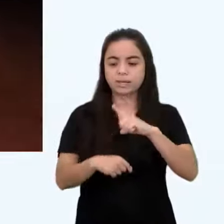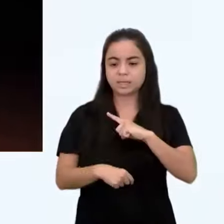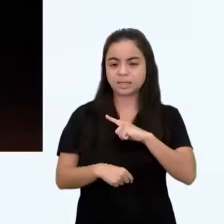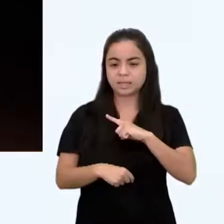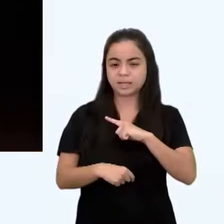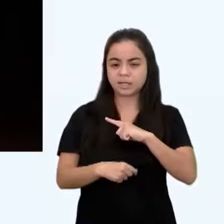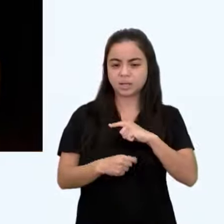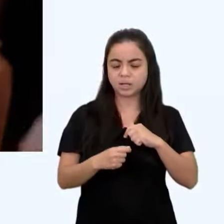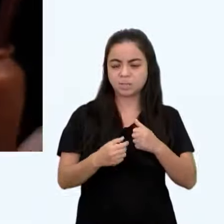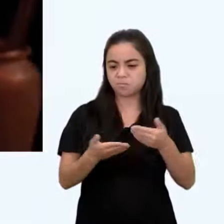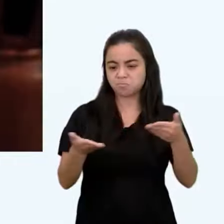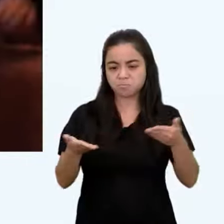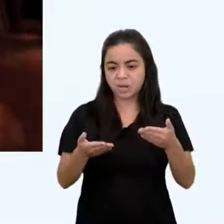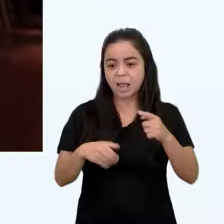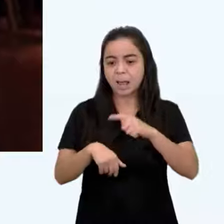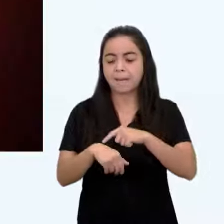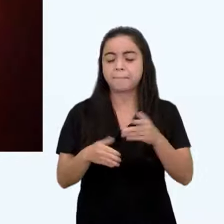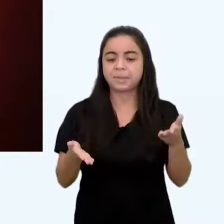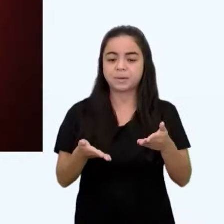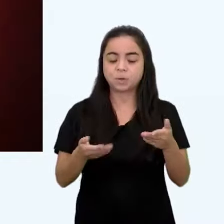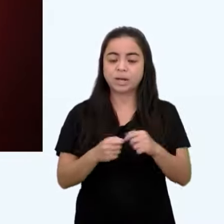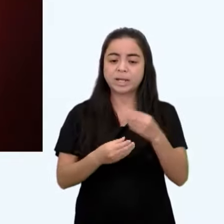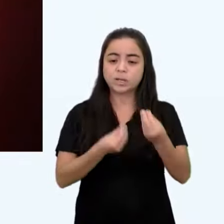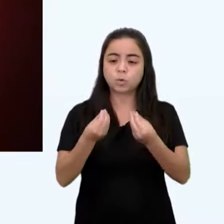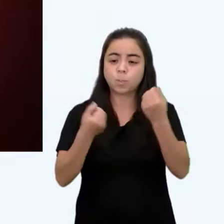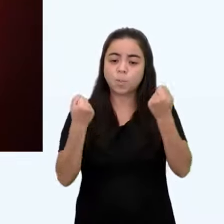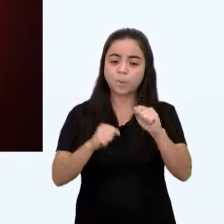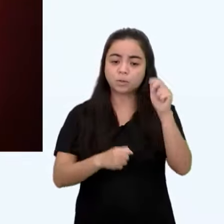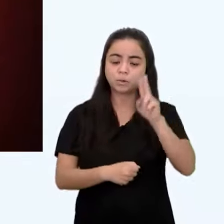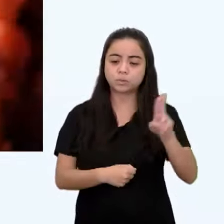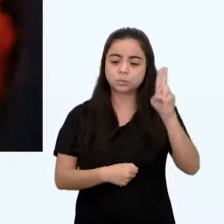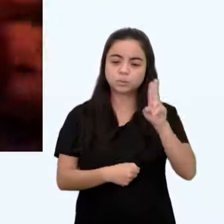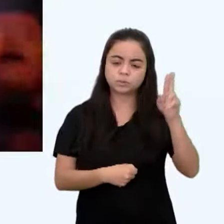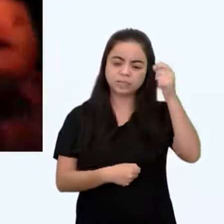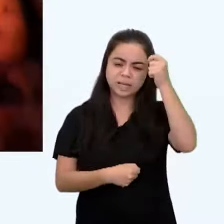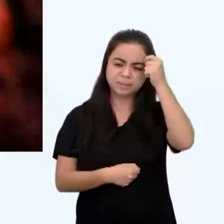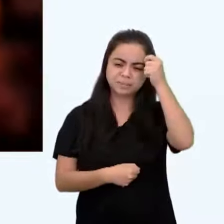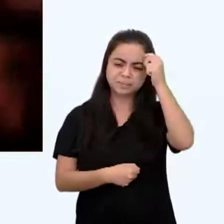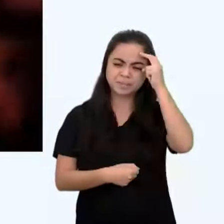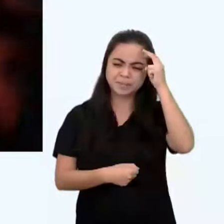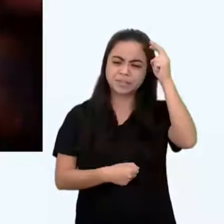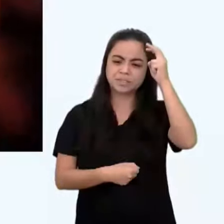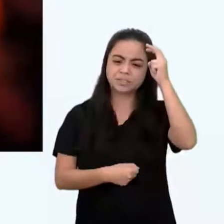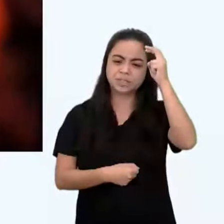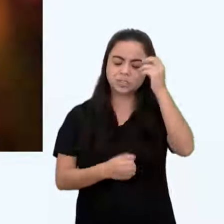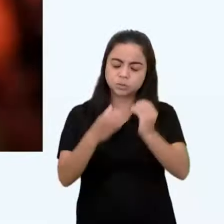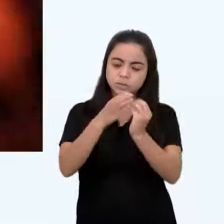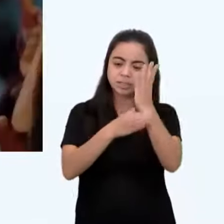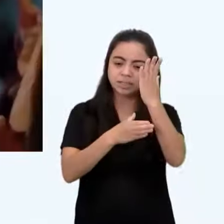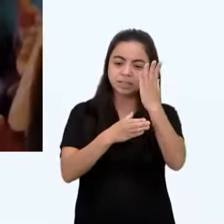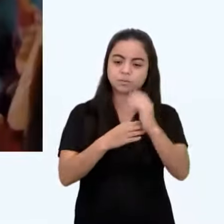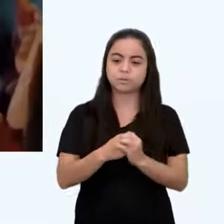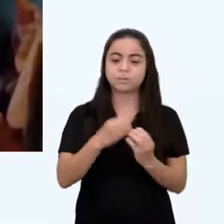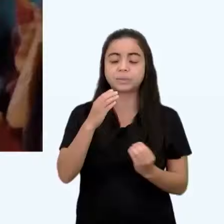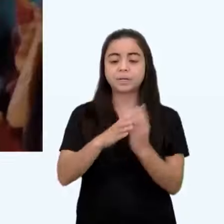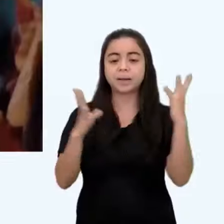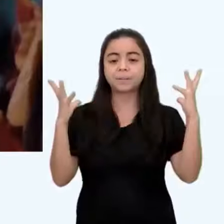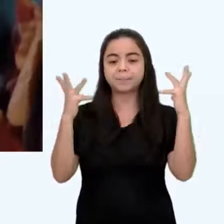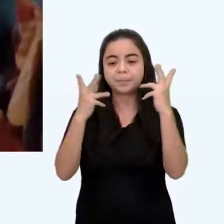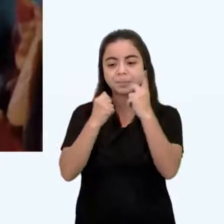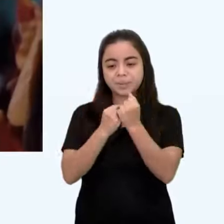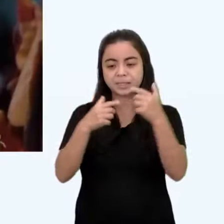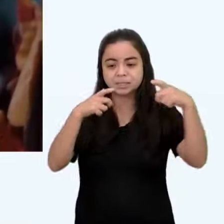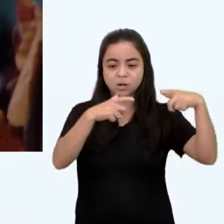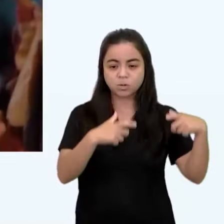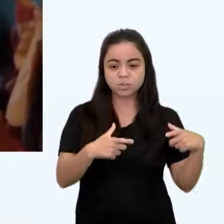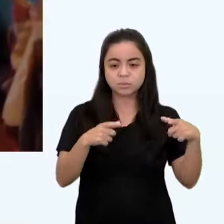por perto e de que forma isso pode ser usado de uma maneira inteligente, criativa, para criar beleza. Beleza no